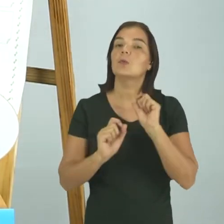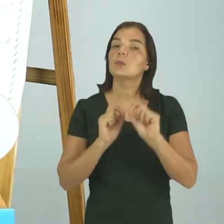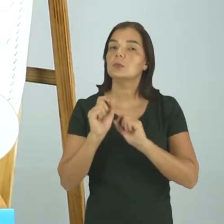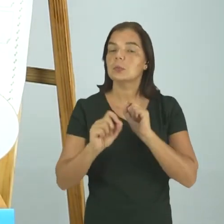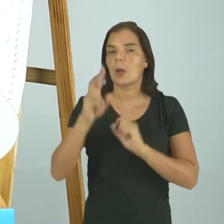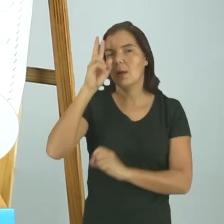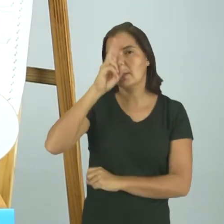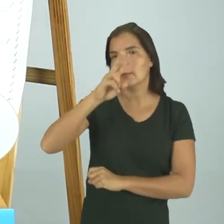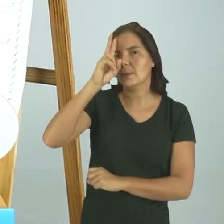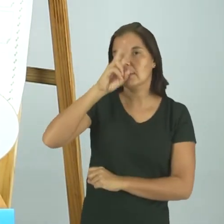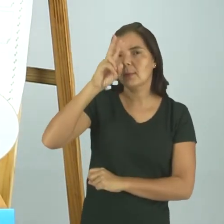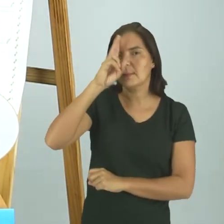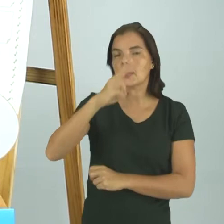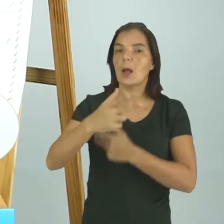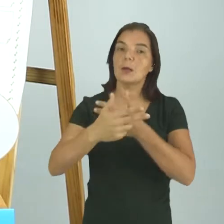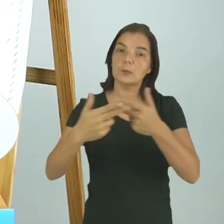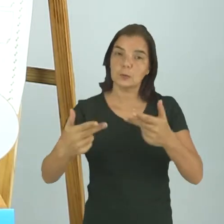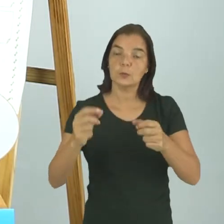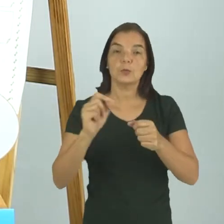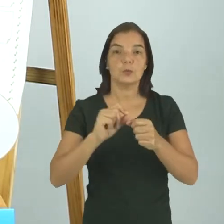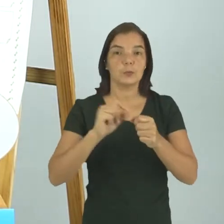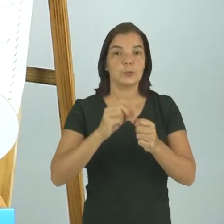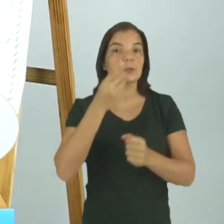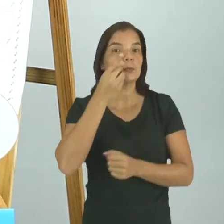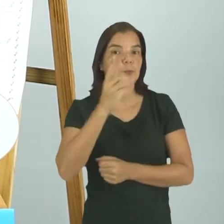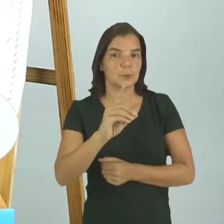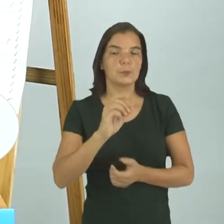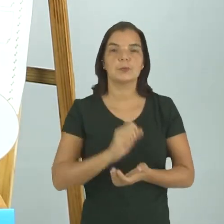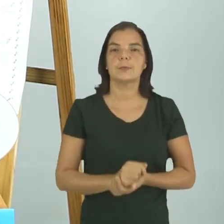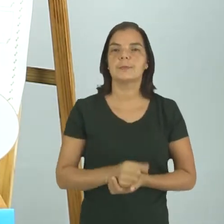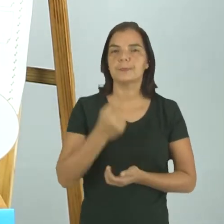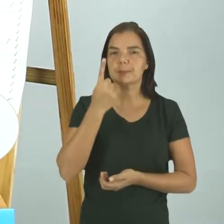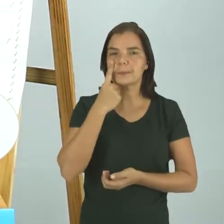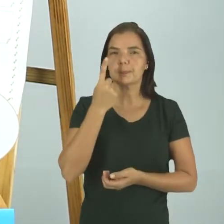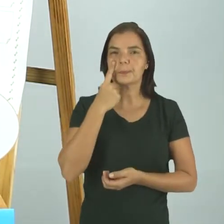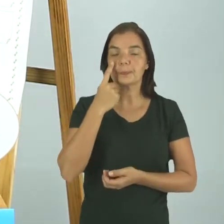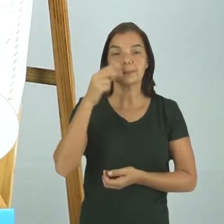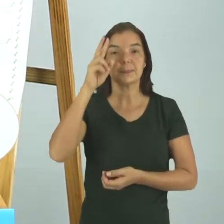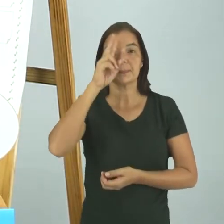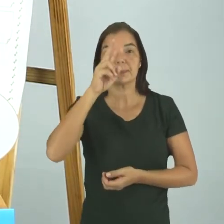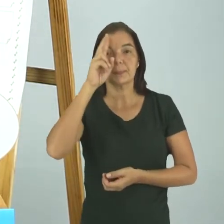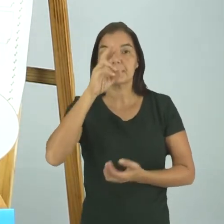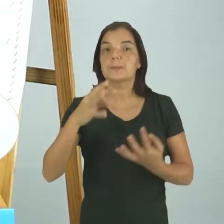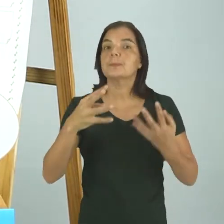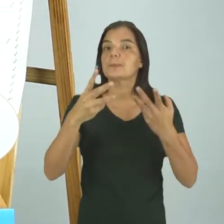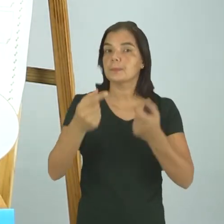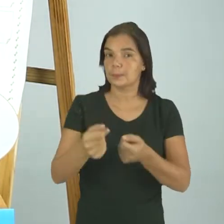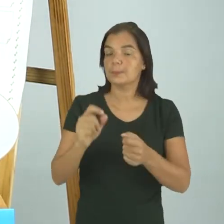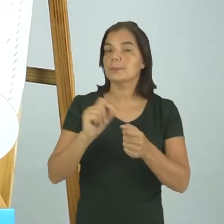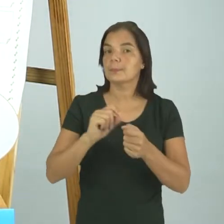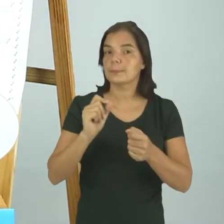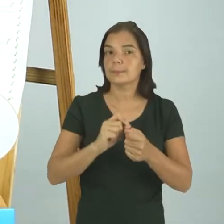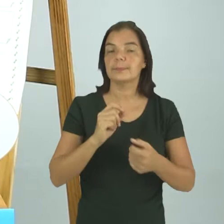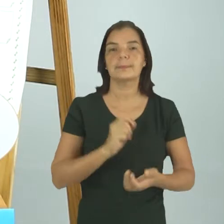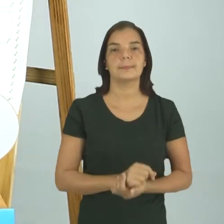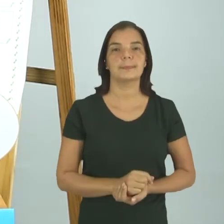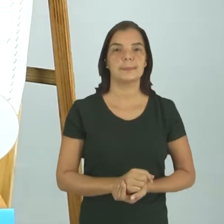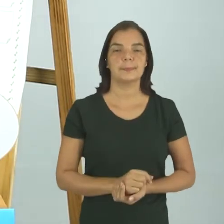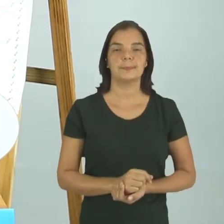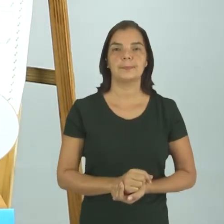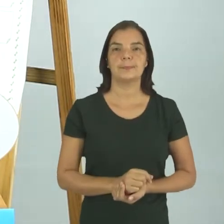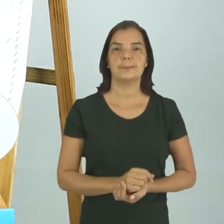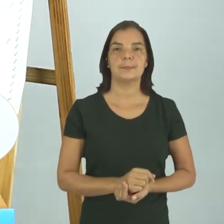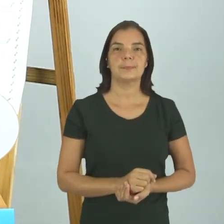a lembrar as ações que ele fez durante o dia. Vamos lá lembrar de tudo que Cauê fez? Vamos lá?